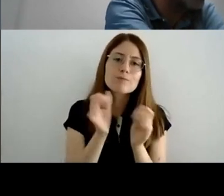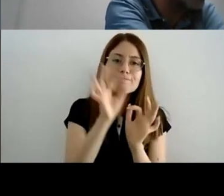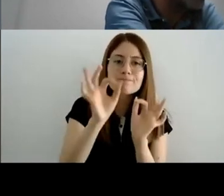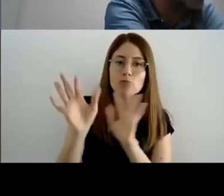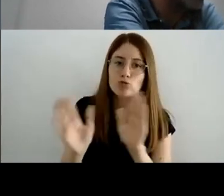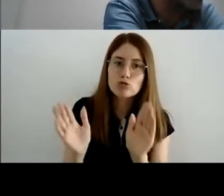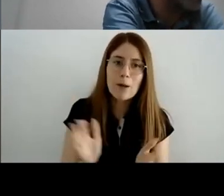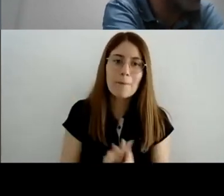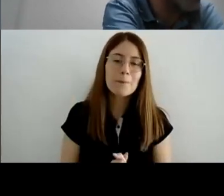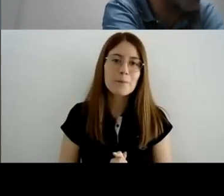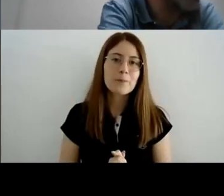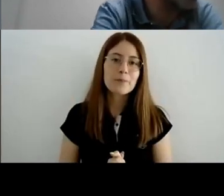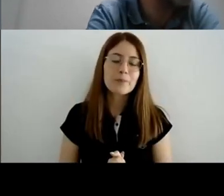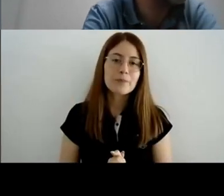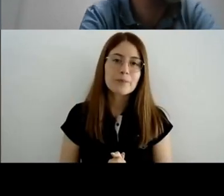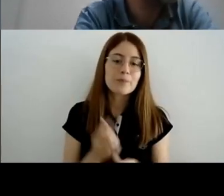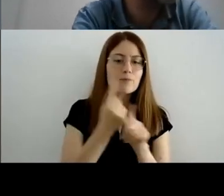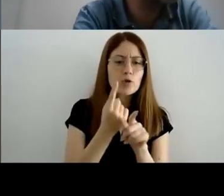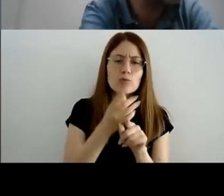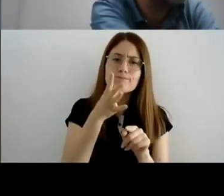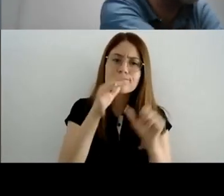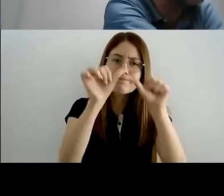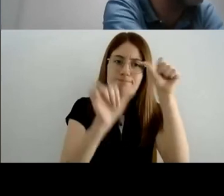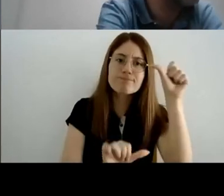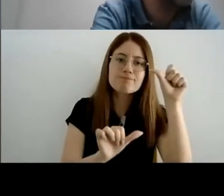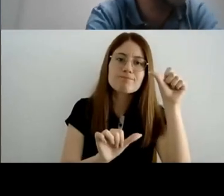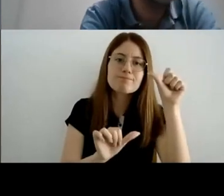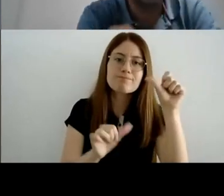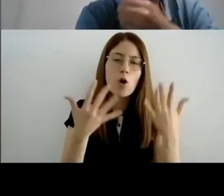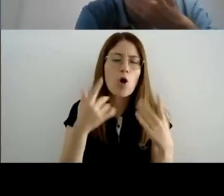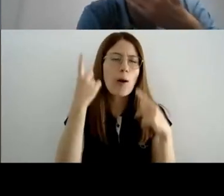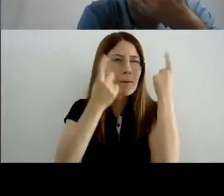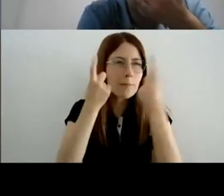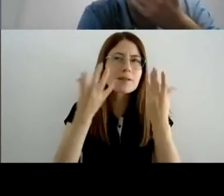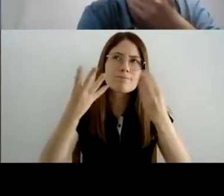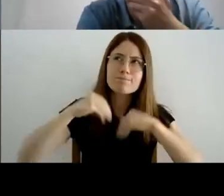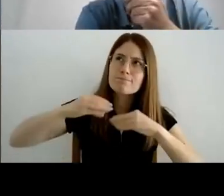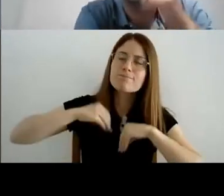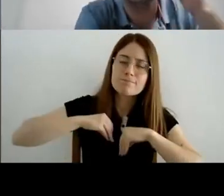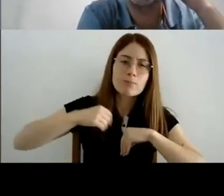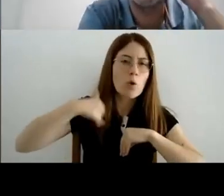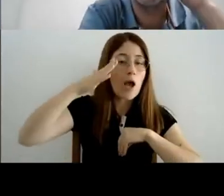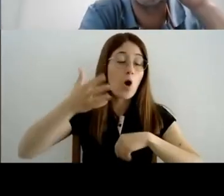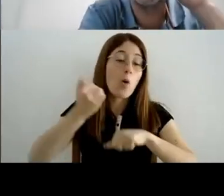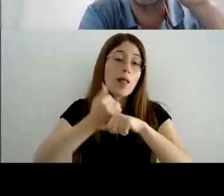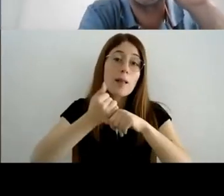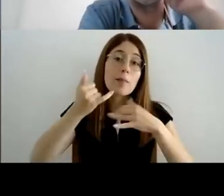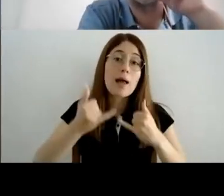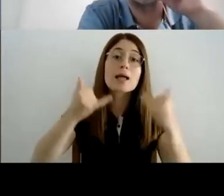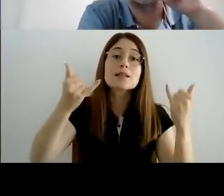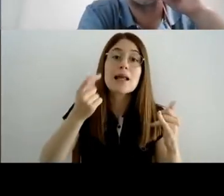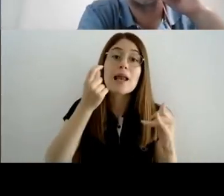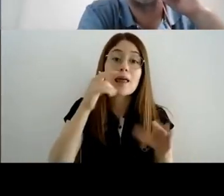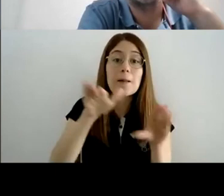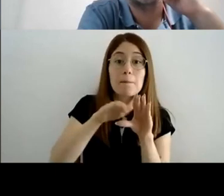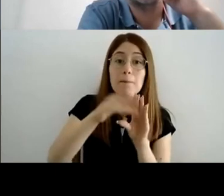um daquilo que foi aqui dito e do muito que há agora a beber e a pensar. Eu acho que é esse o trabalho que se segue por parte de quem esteve aqui a